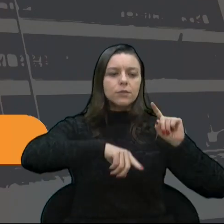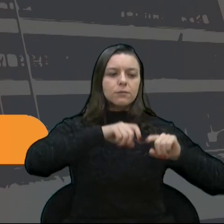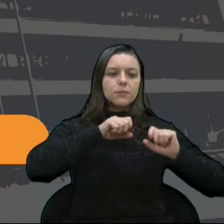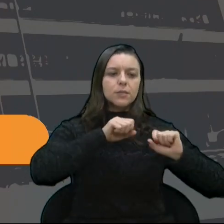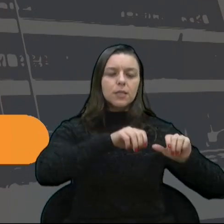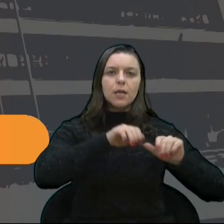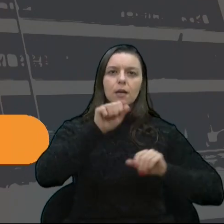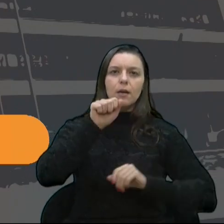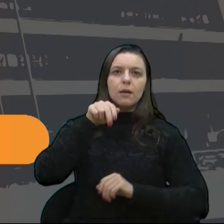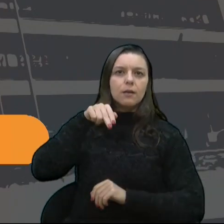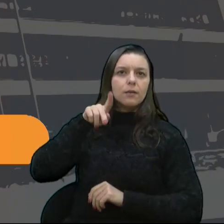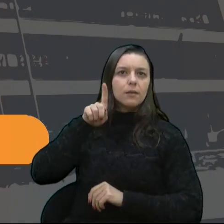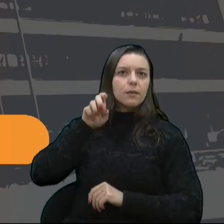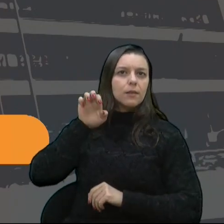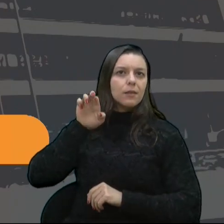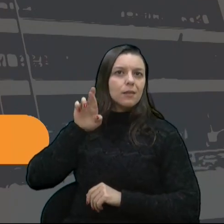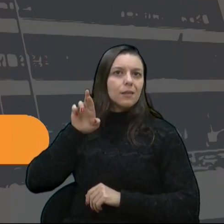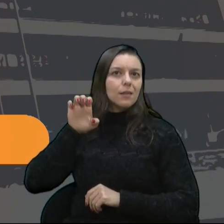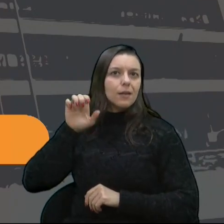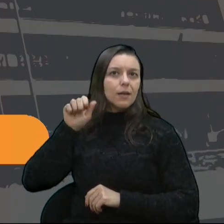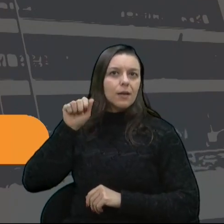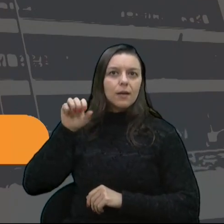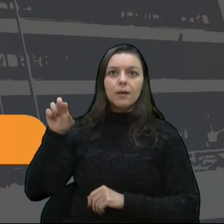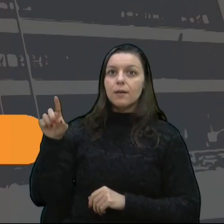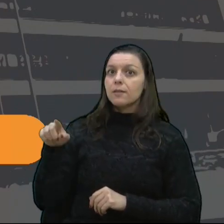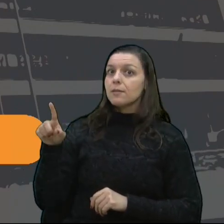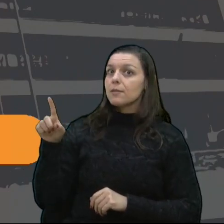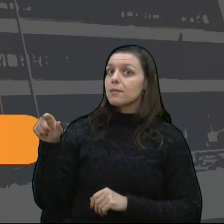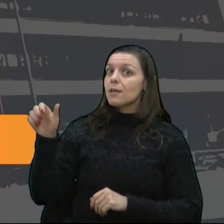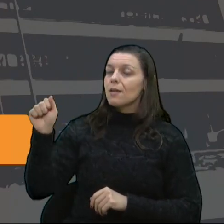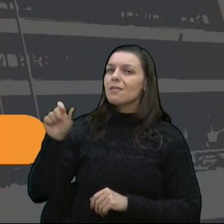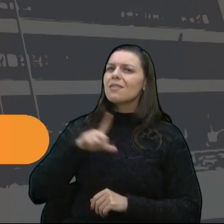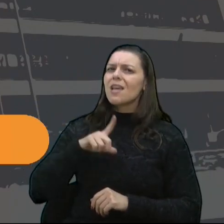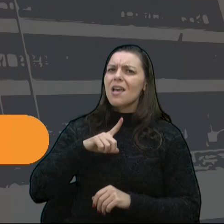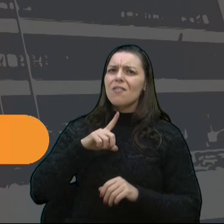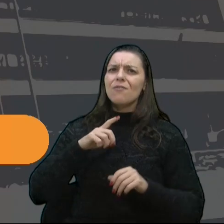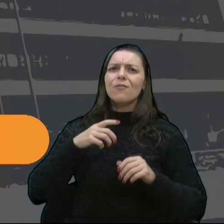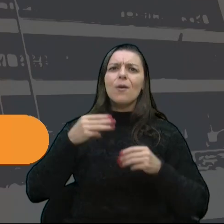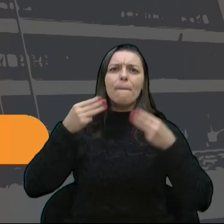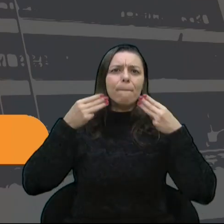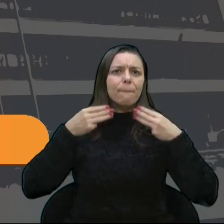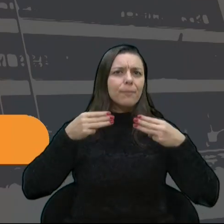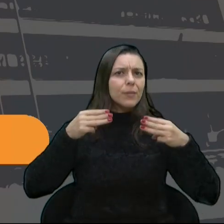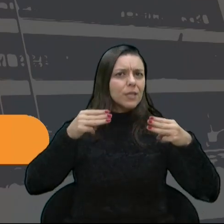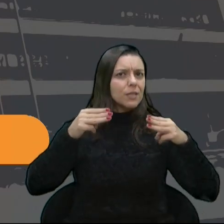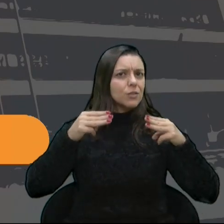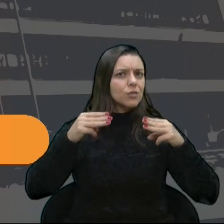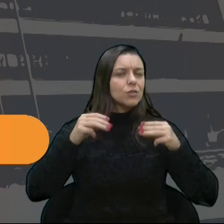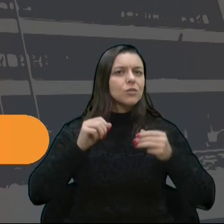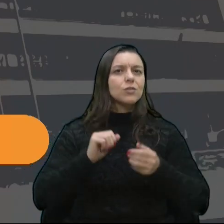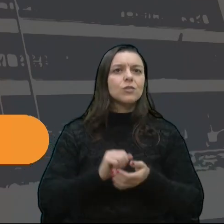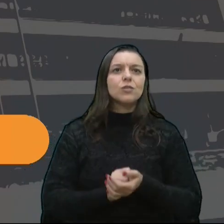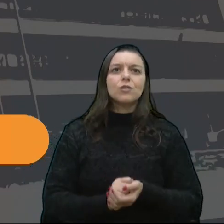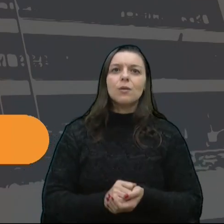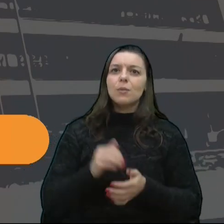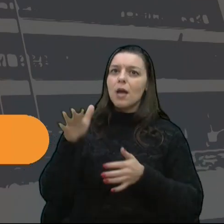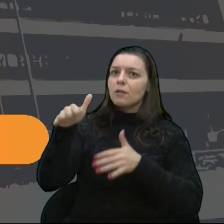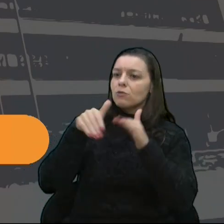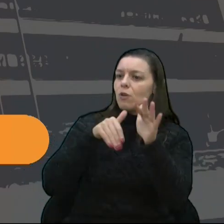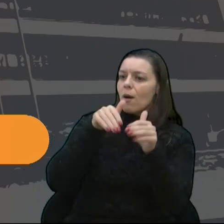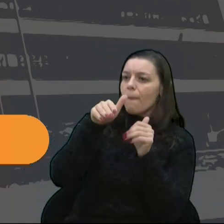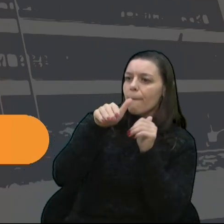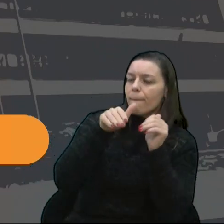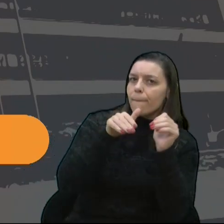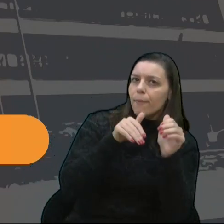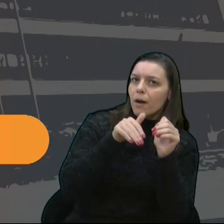Andreassa. A gente tinha muita força de mídia comercial, colocando ofertas para chamar clientes para as